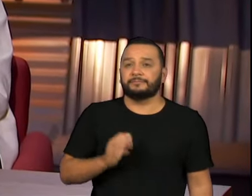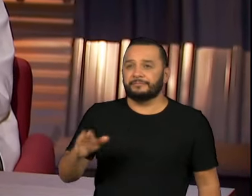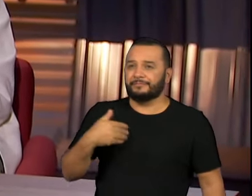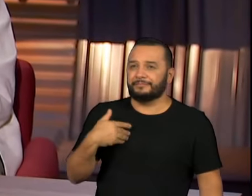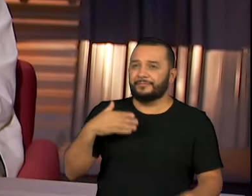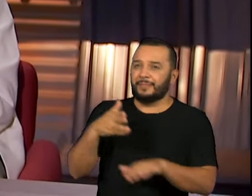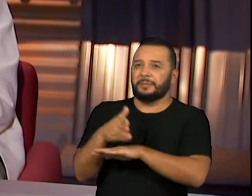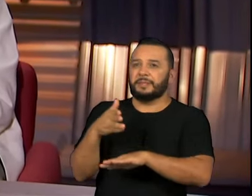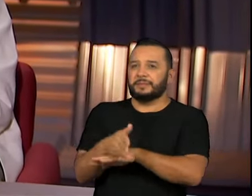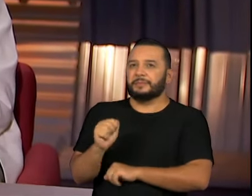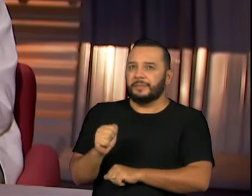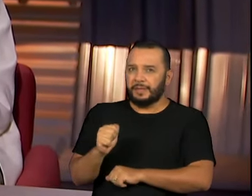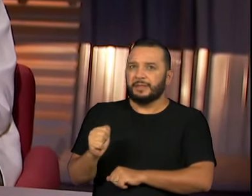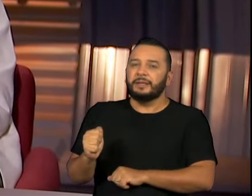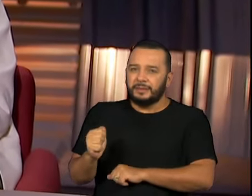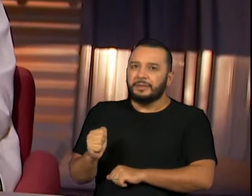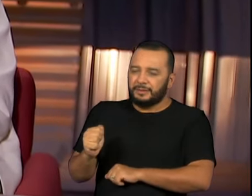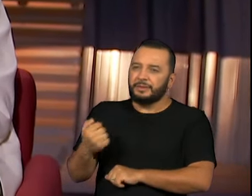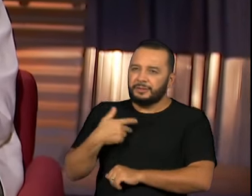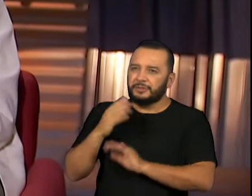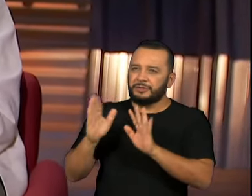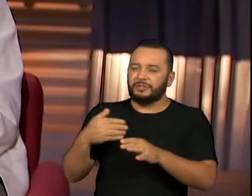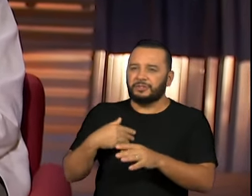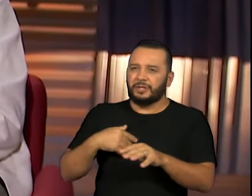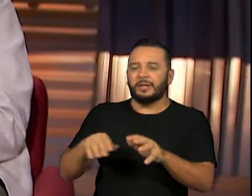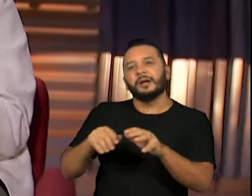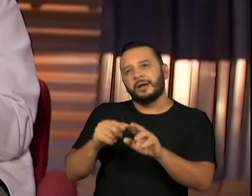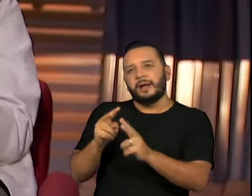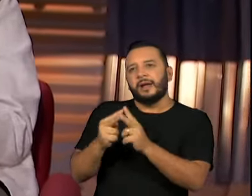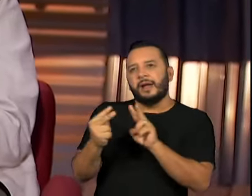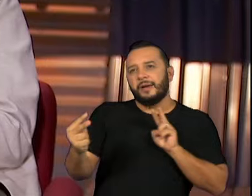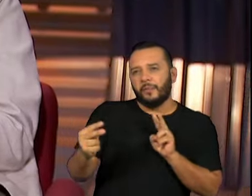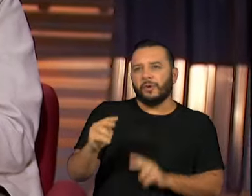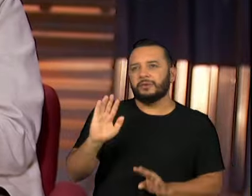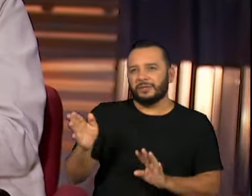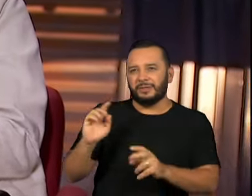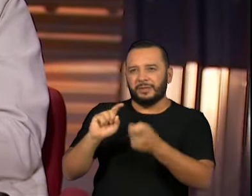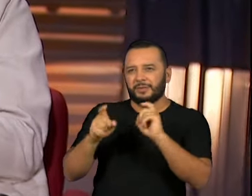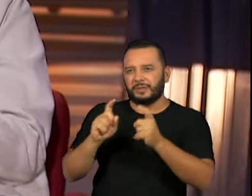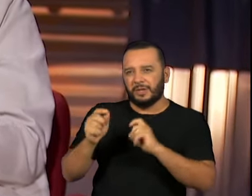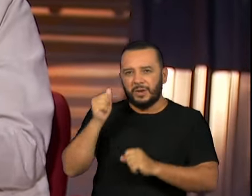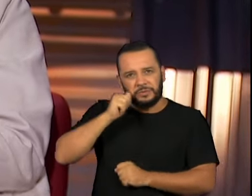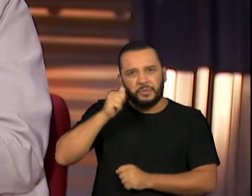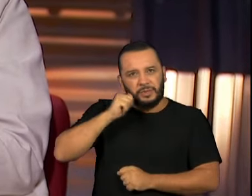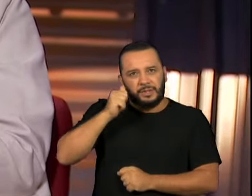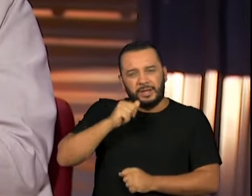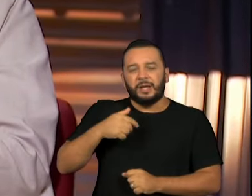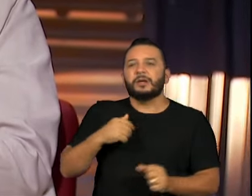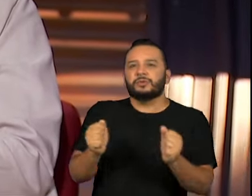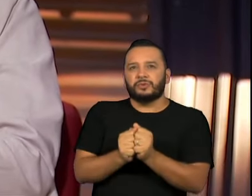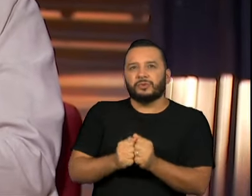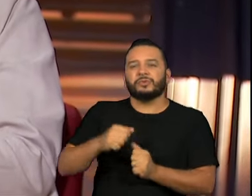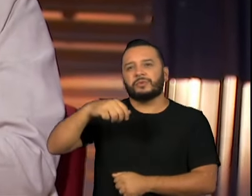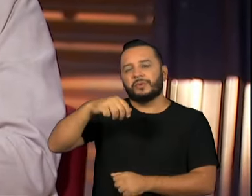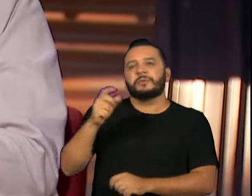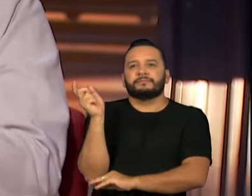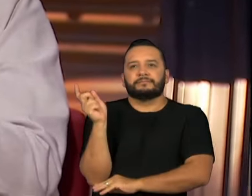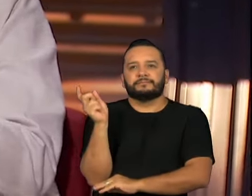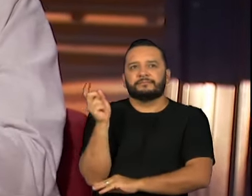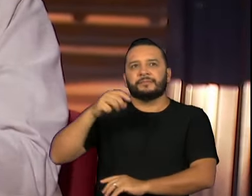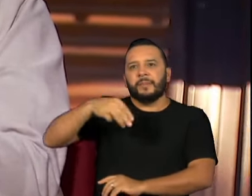Participei de uma participei online porque eu tava fora do Brasil mas a de uma reunião com várias mulheres né foi capitaneado pela Marta Suplicy